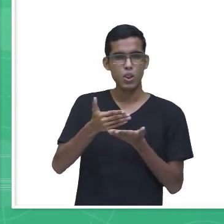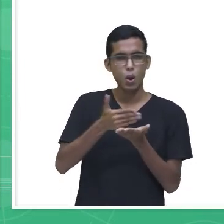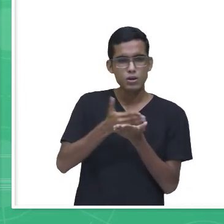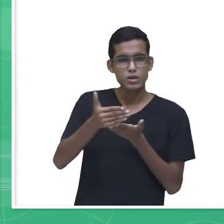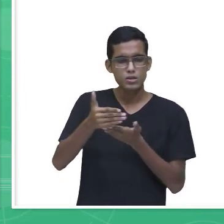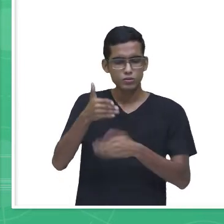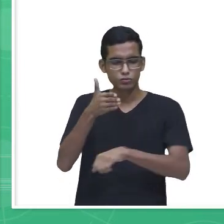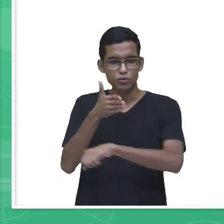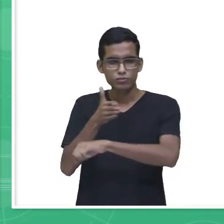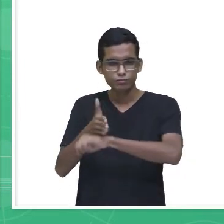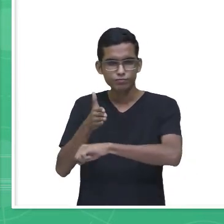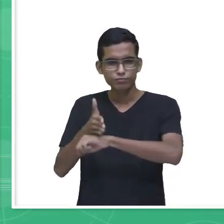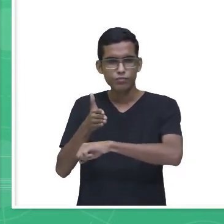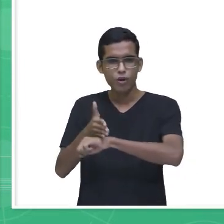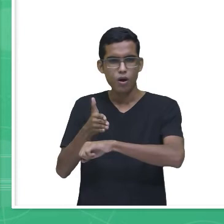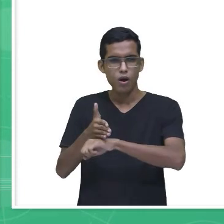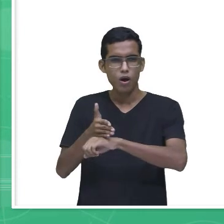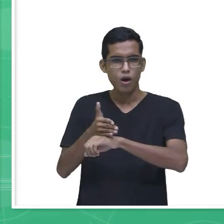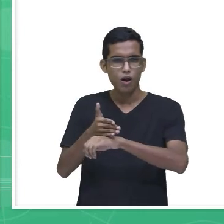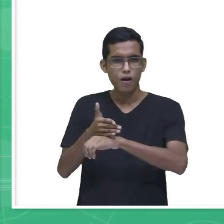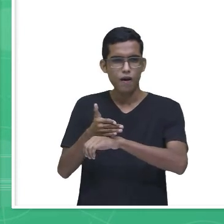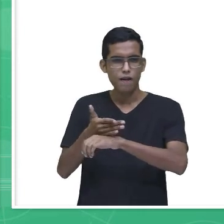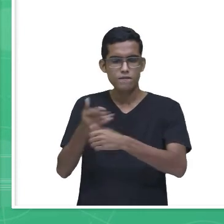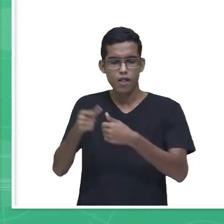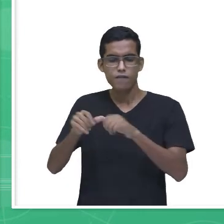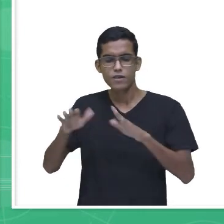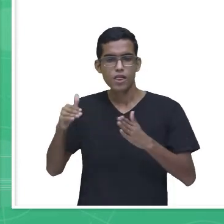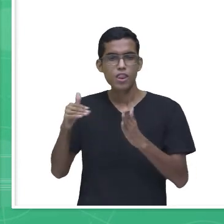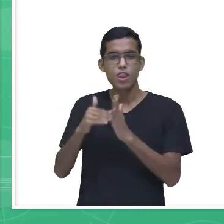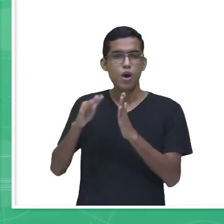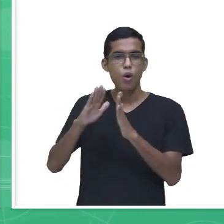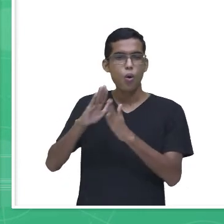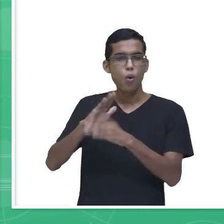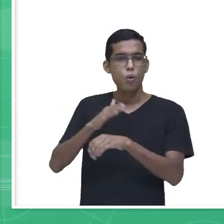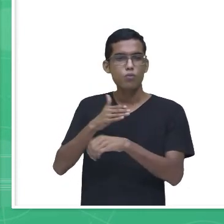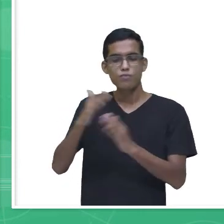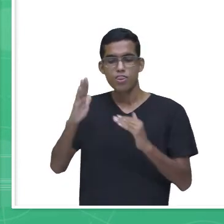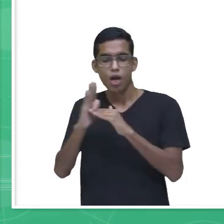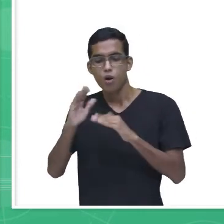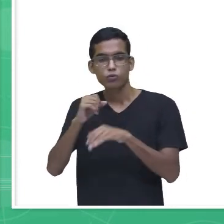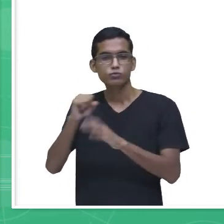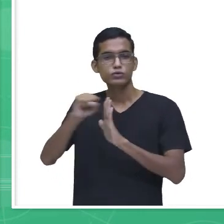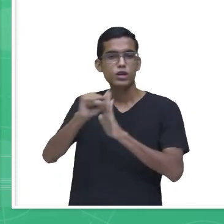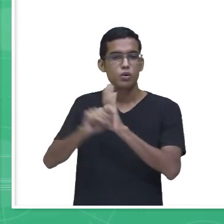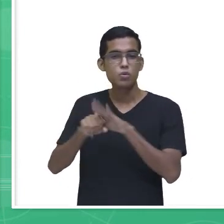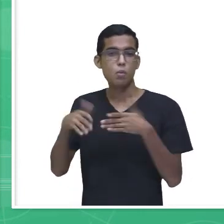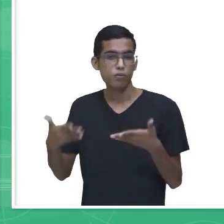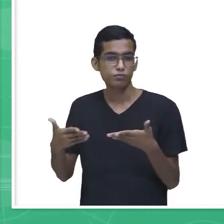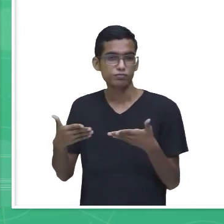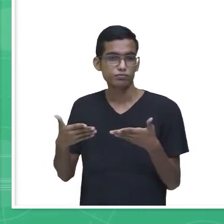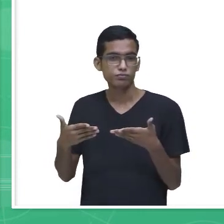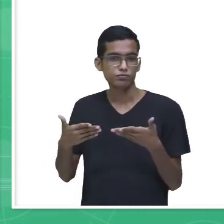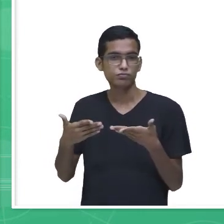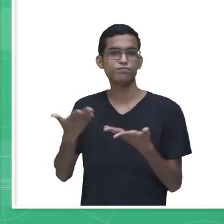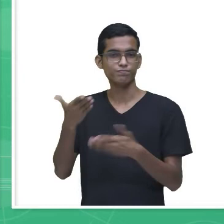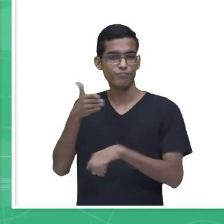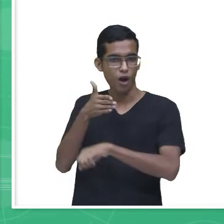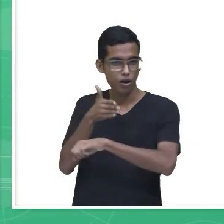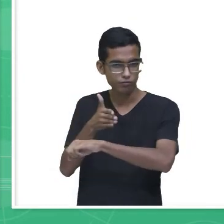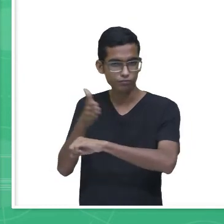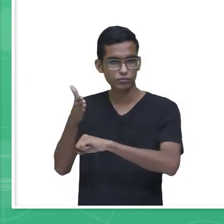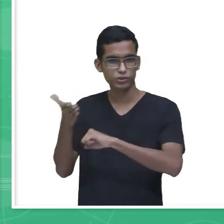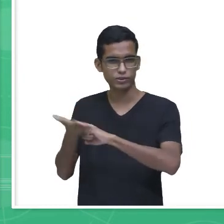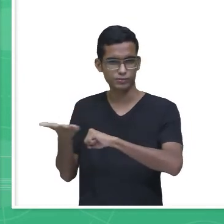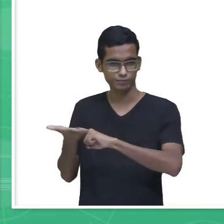permanece até o século... Que século é esse? Com a chegada da Idade Contemporânea. Baseada na